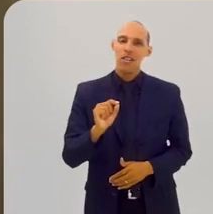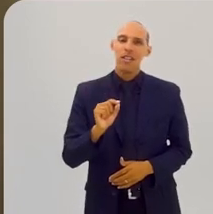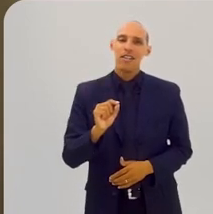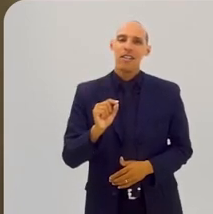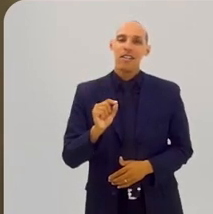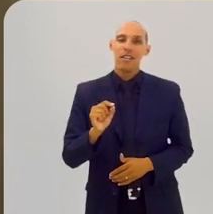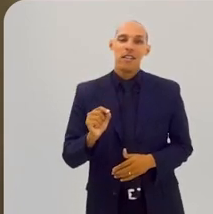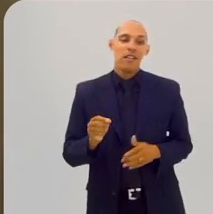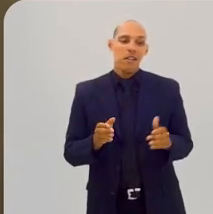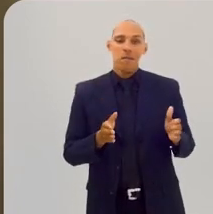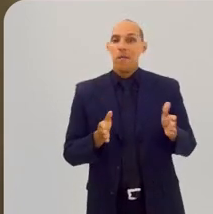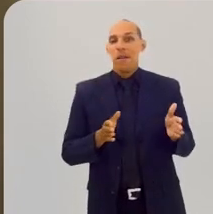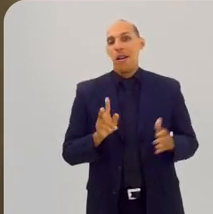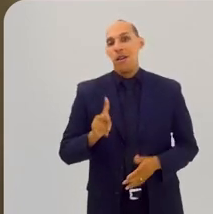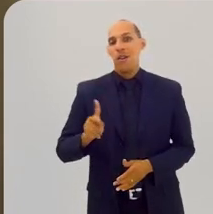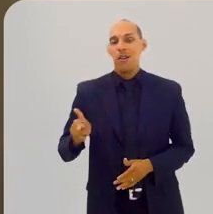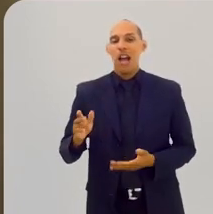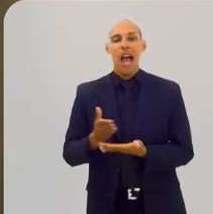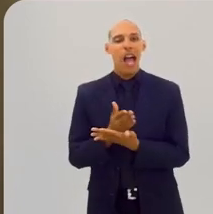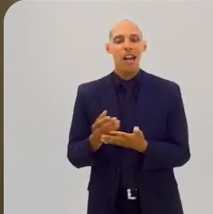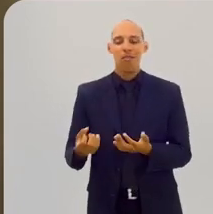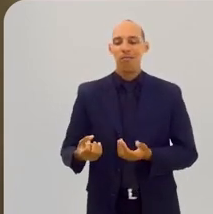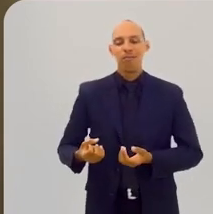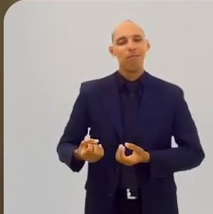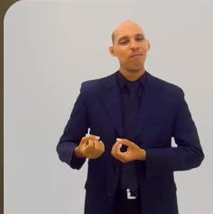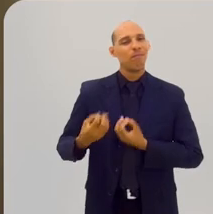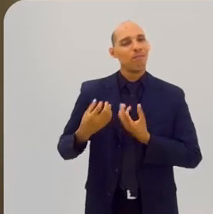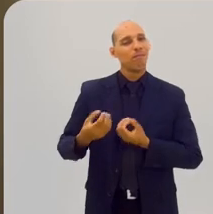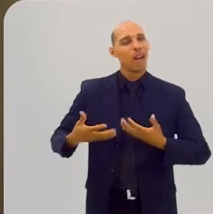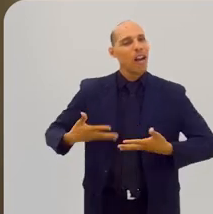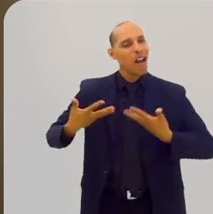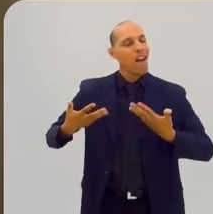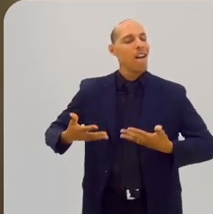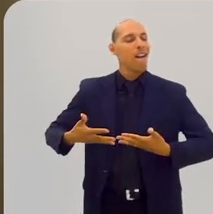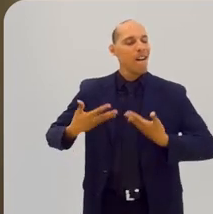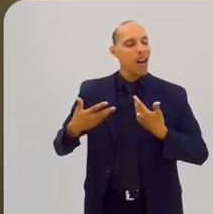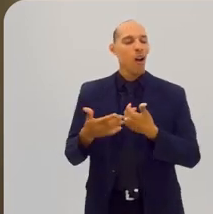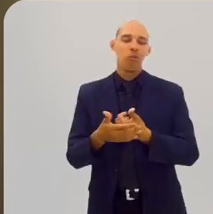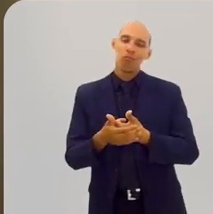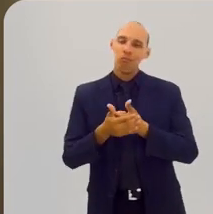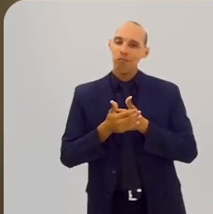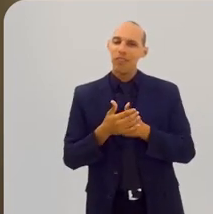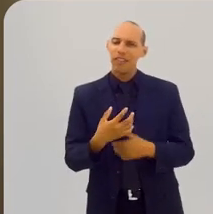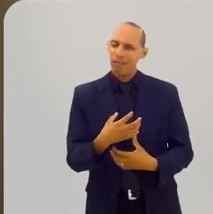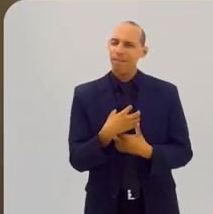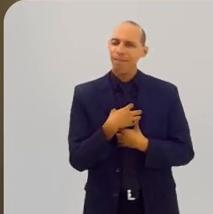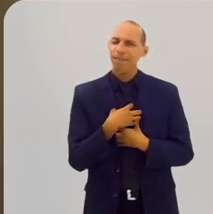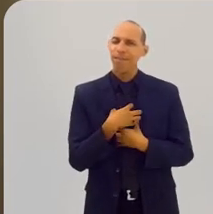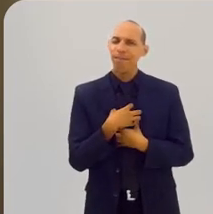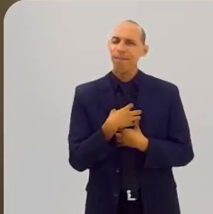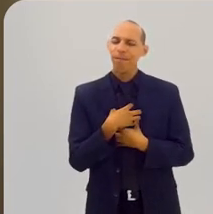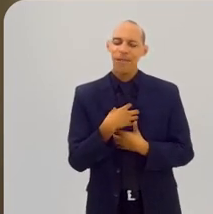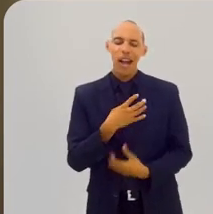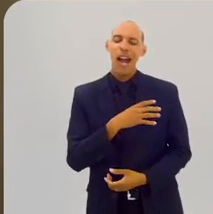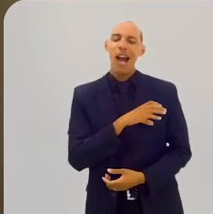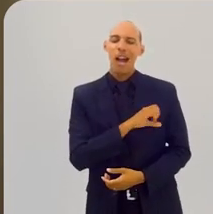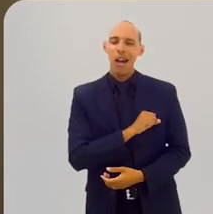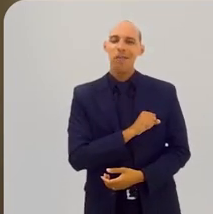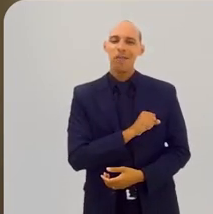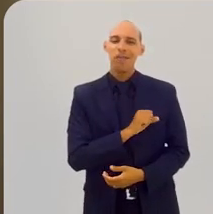de de momentos que professoras me incentivavam me acolhiam me sentia até